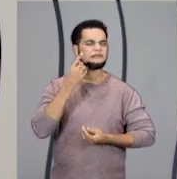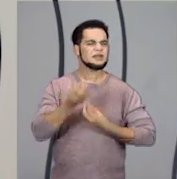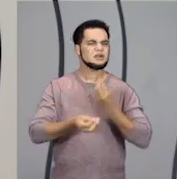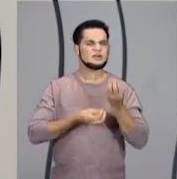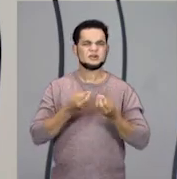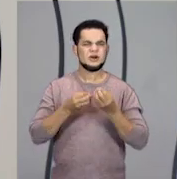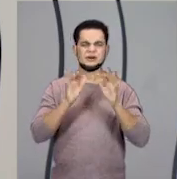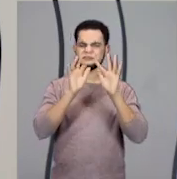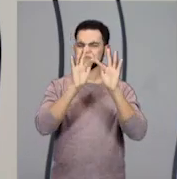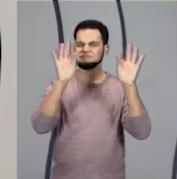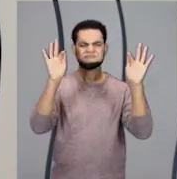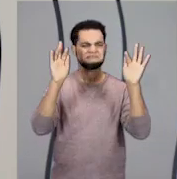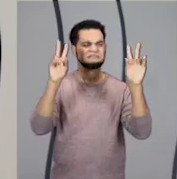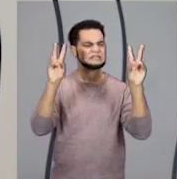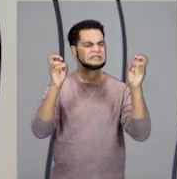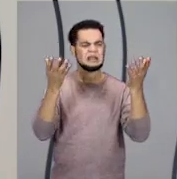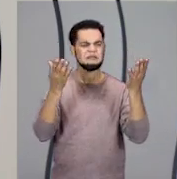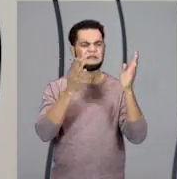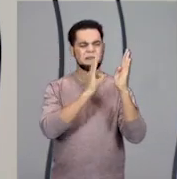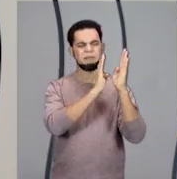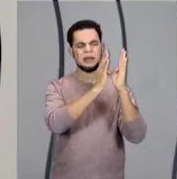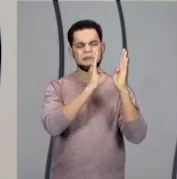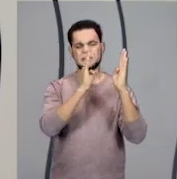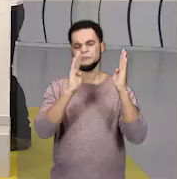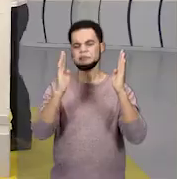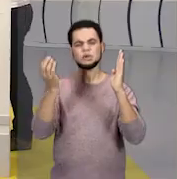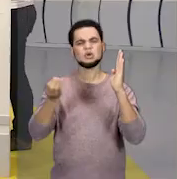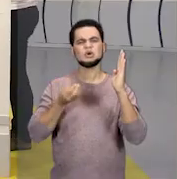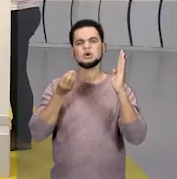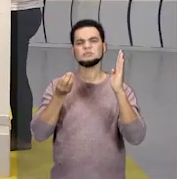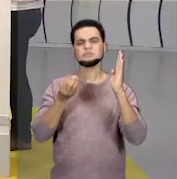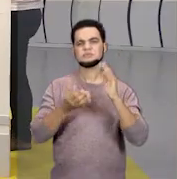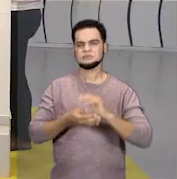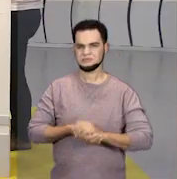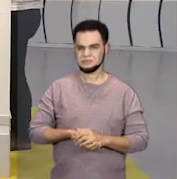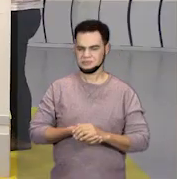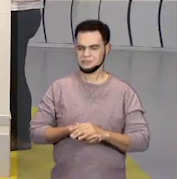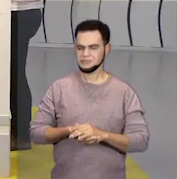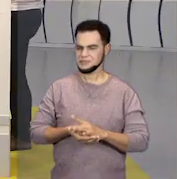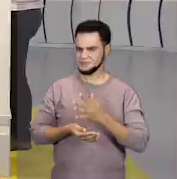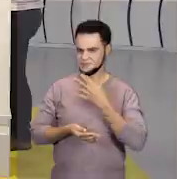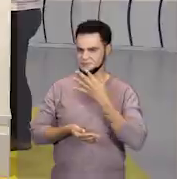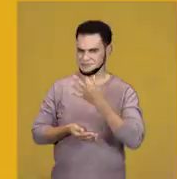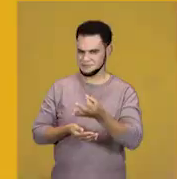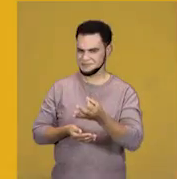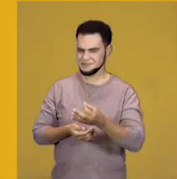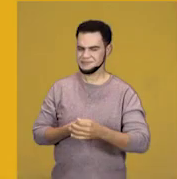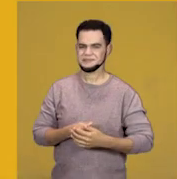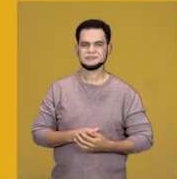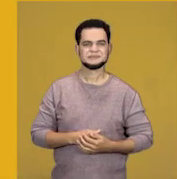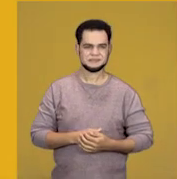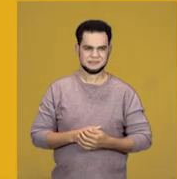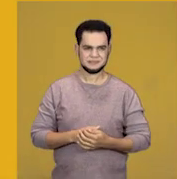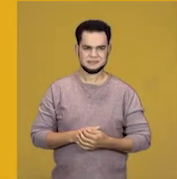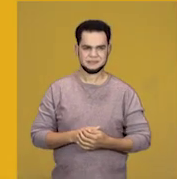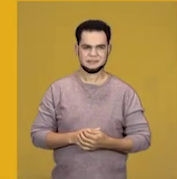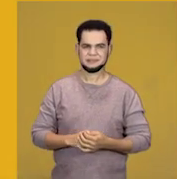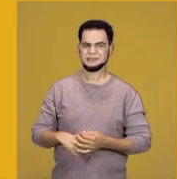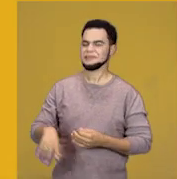e interpretar este tema, tá? Vamos lá. O primeiro é o comando do